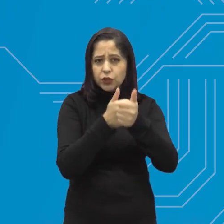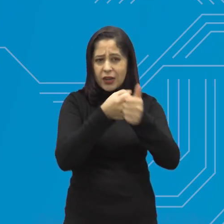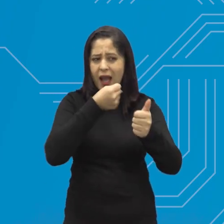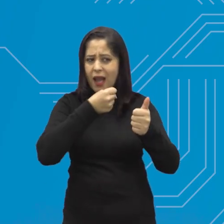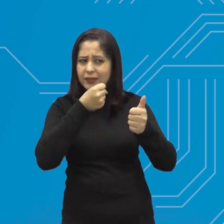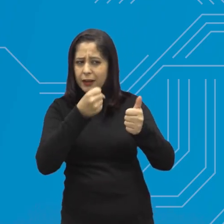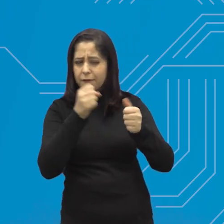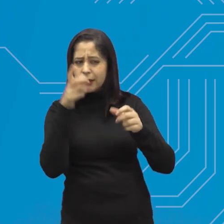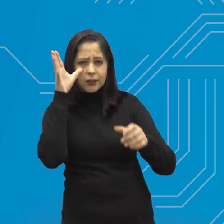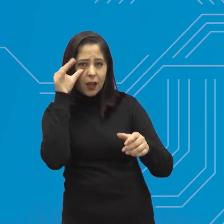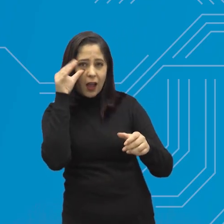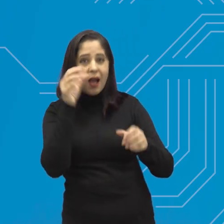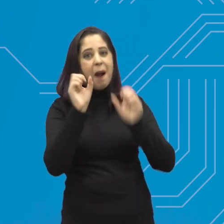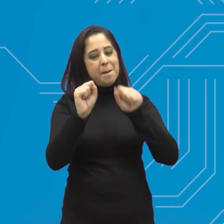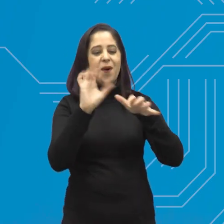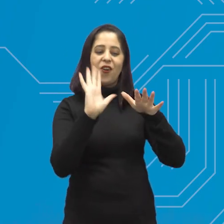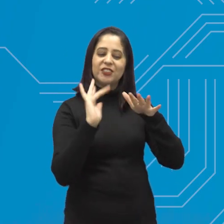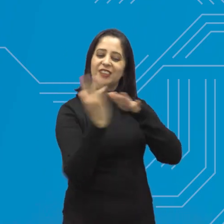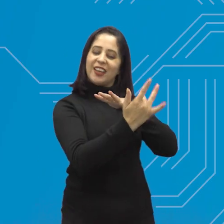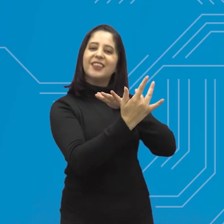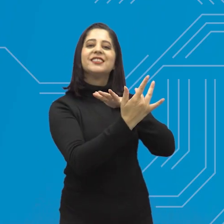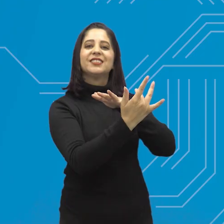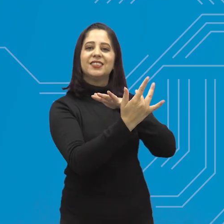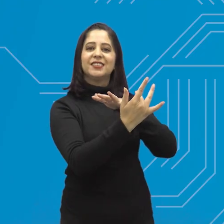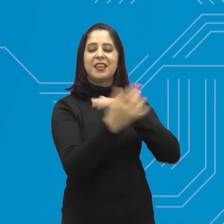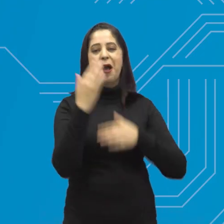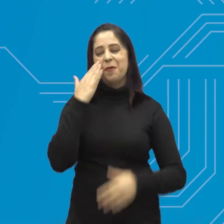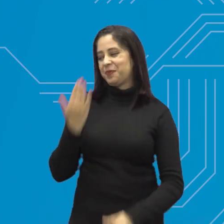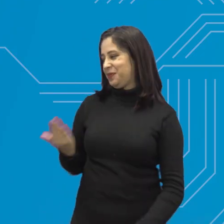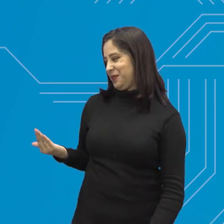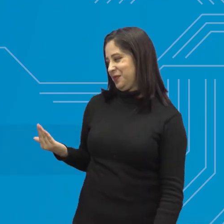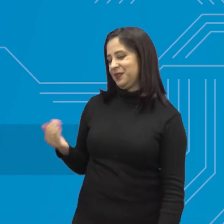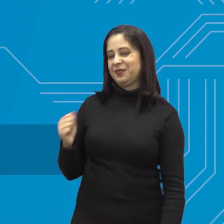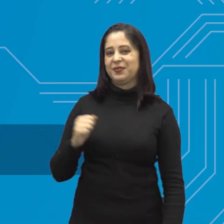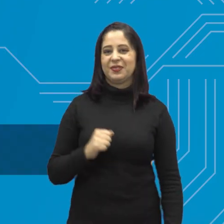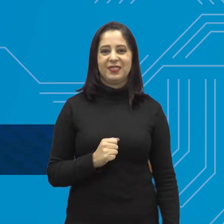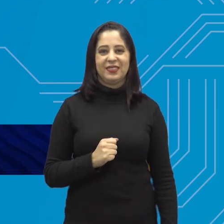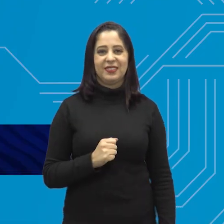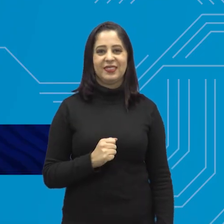acompanhando nossas reportagens e programas, nos siga pelas redes sociais,